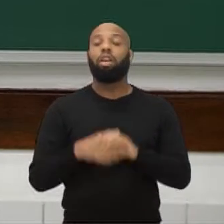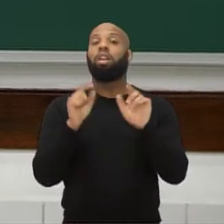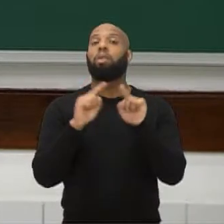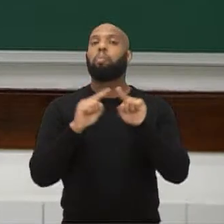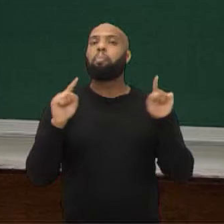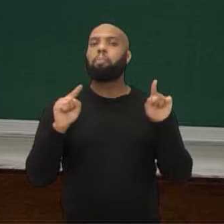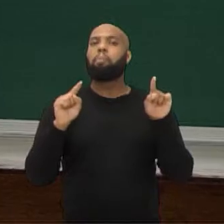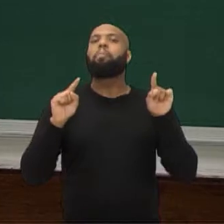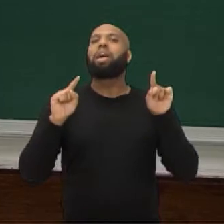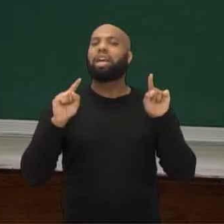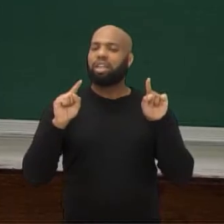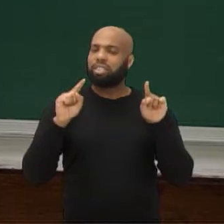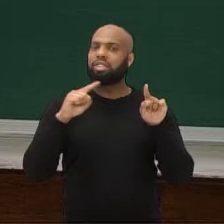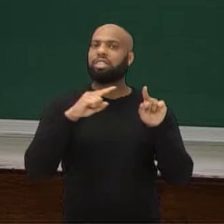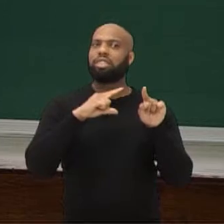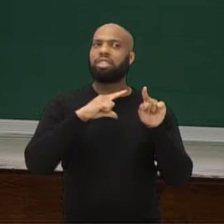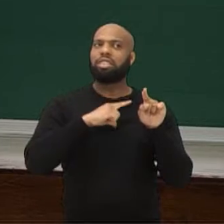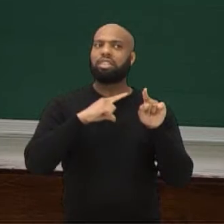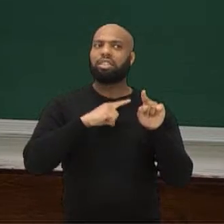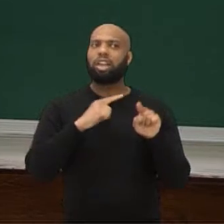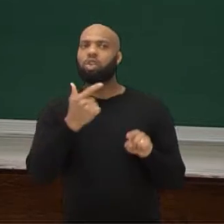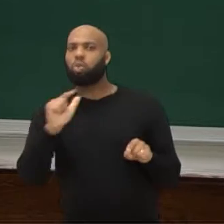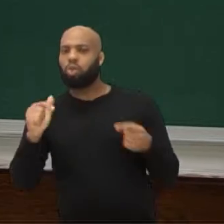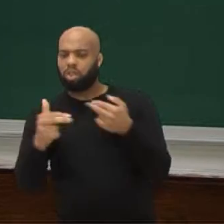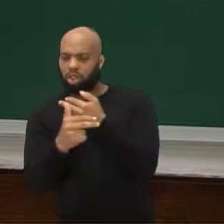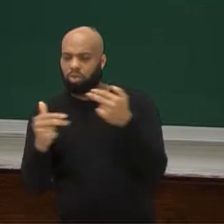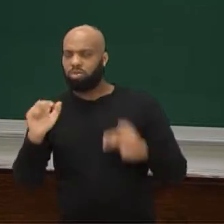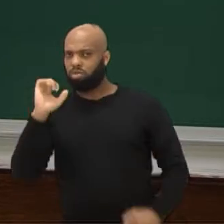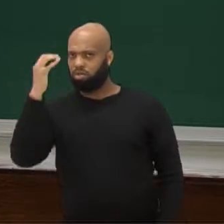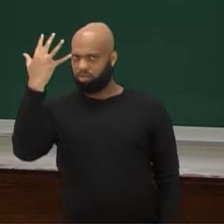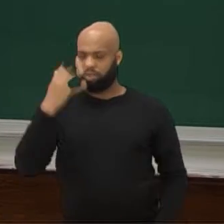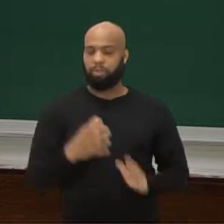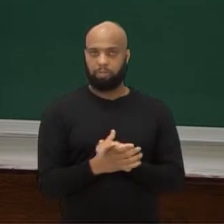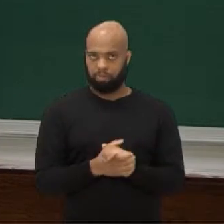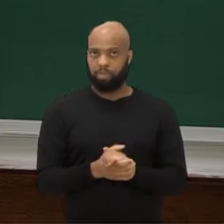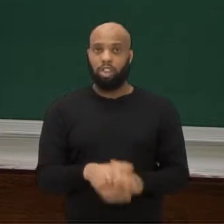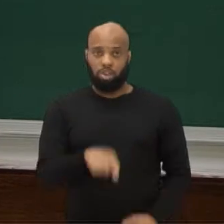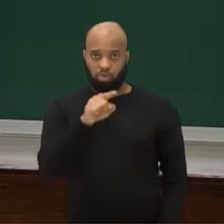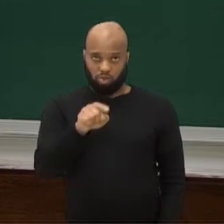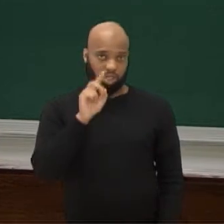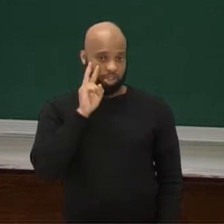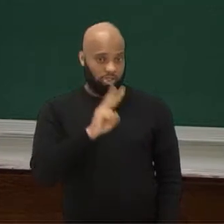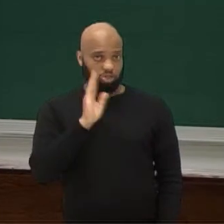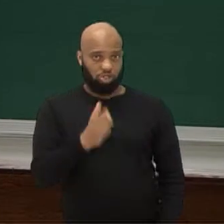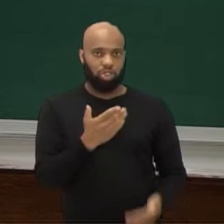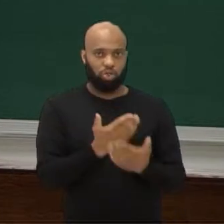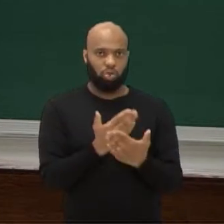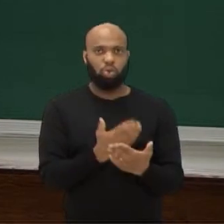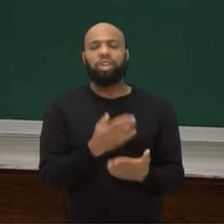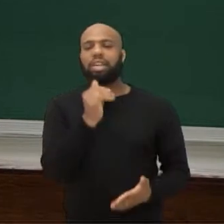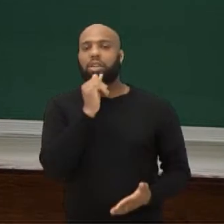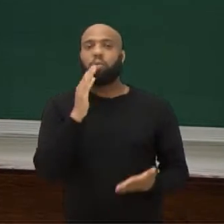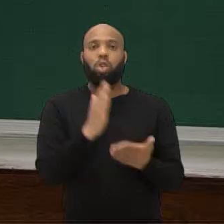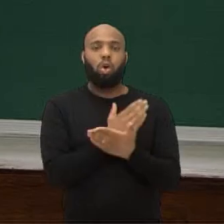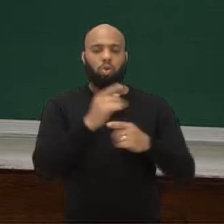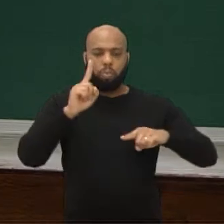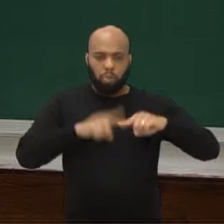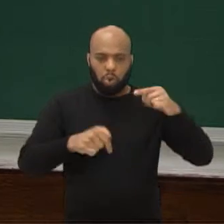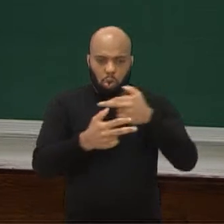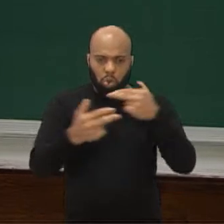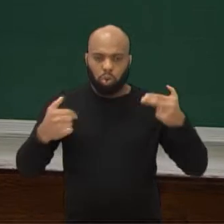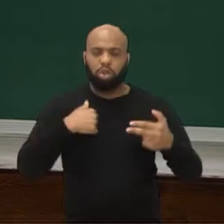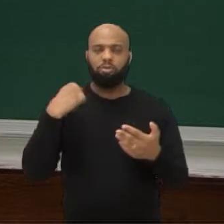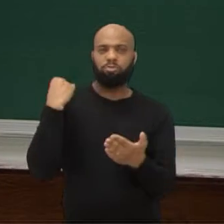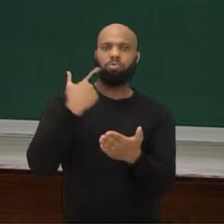Mas o que acontece? Então, o que você viu até agora? Que olha, que para poder, alguns produtos que eu for comprar